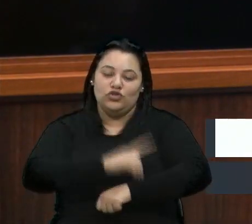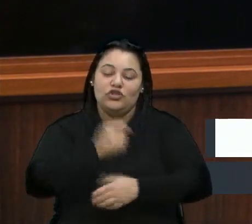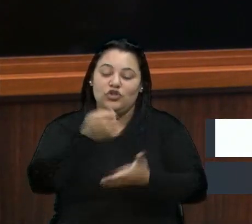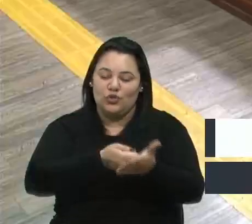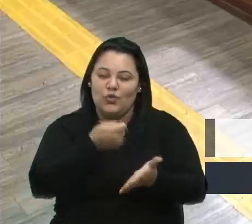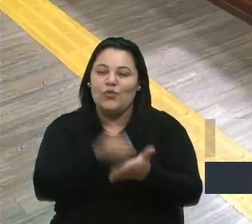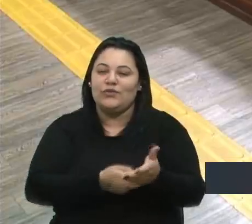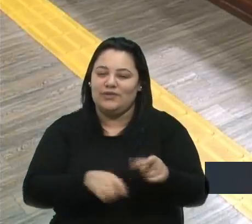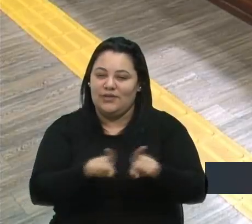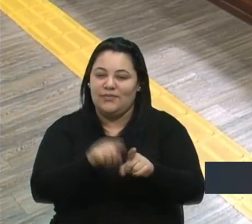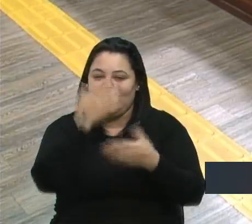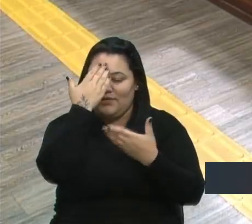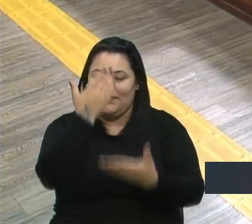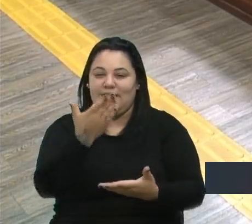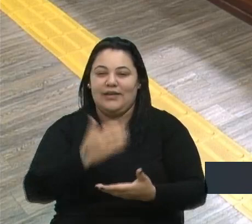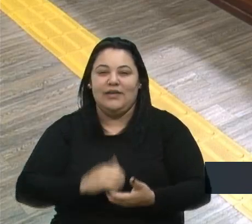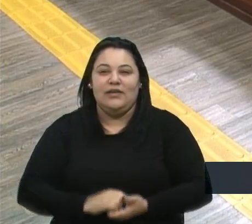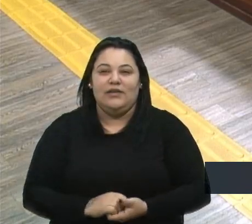obrigada.